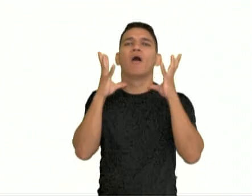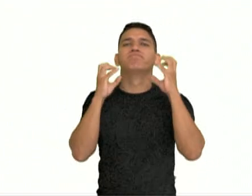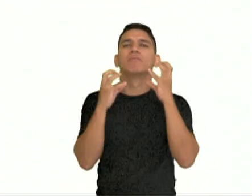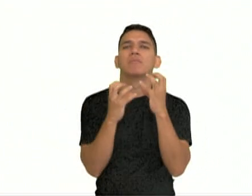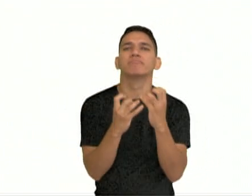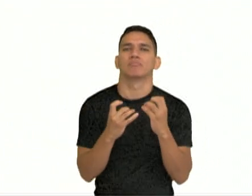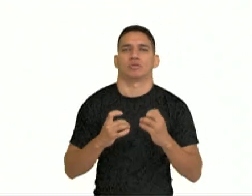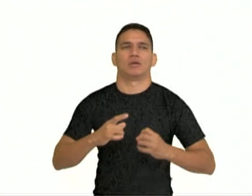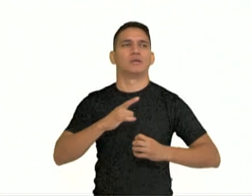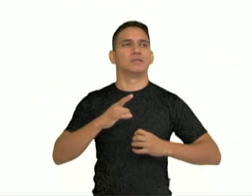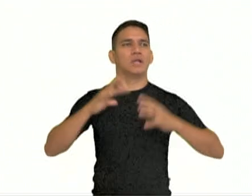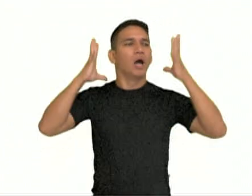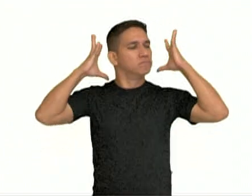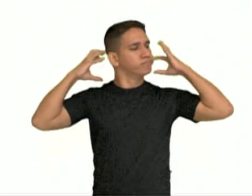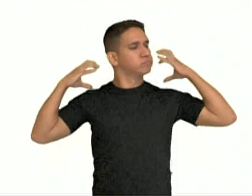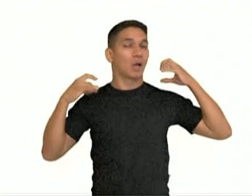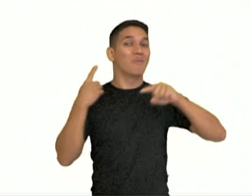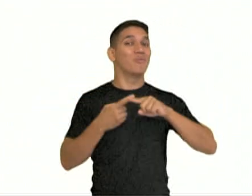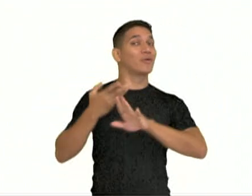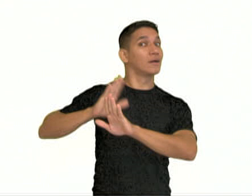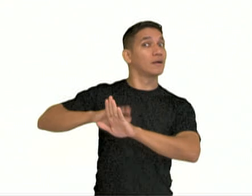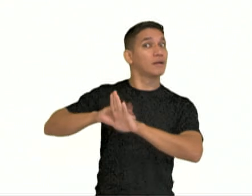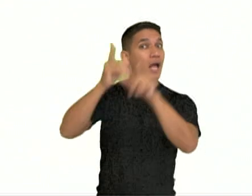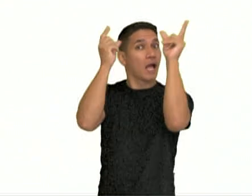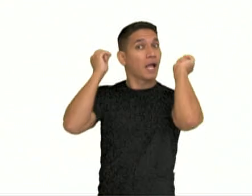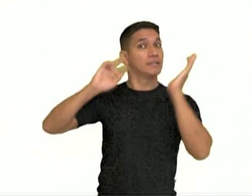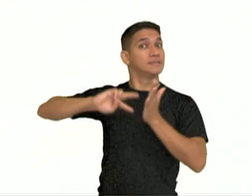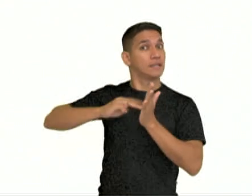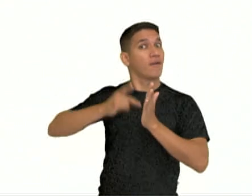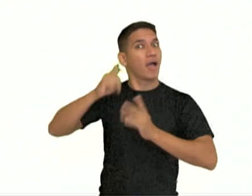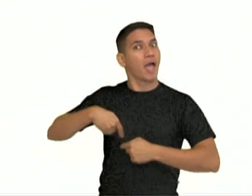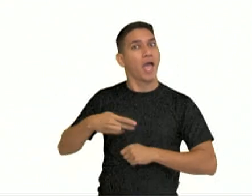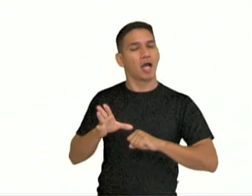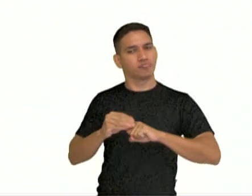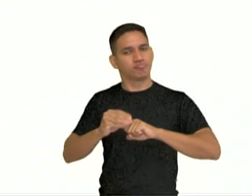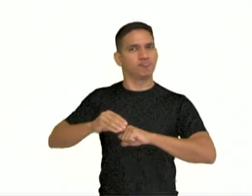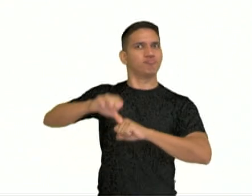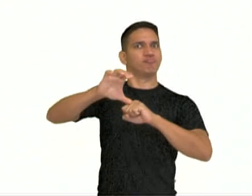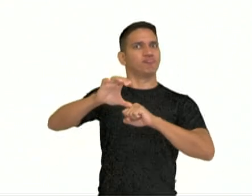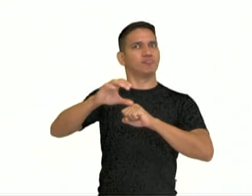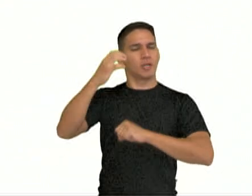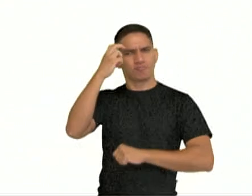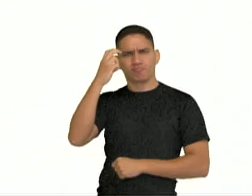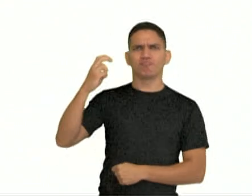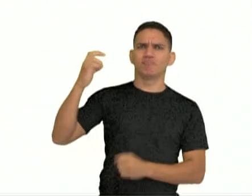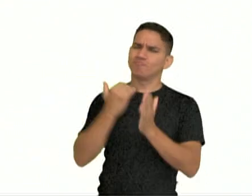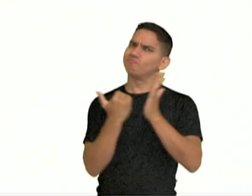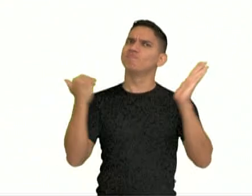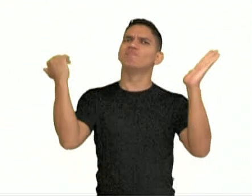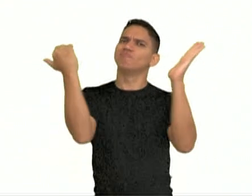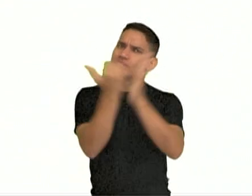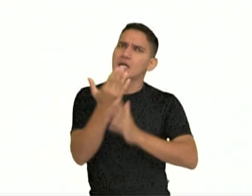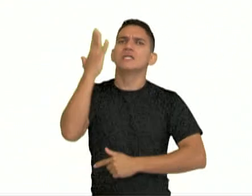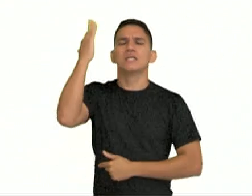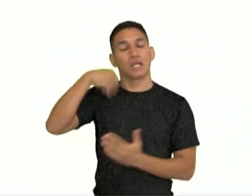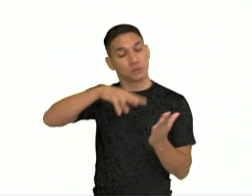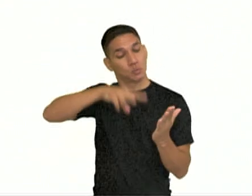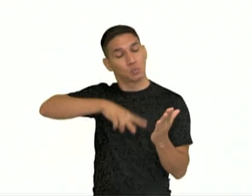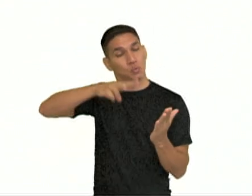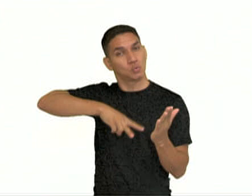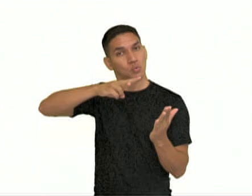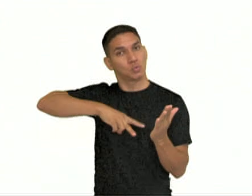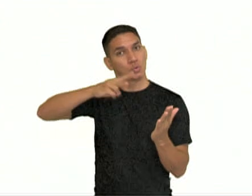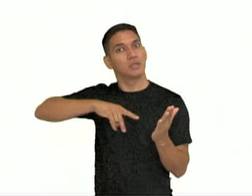cabelos longos, porque isso para os gregos era sinal de sabedoria. Uma pessoa com uma barba grande era provavelmente uma pessoa que lia demais, era uma